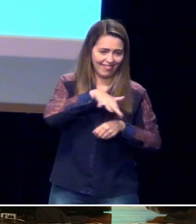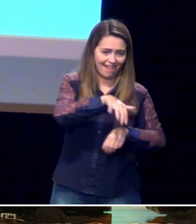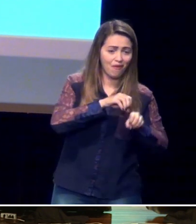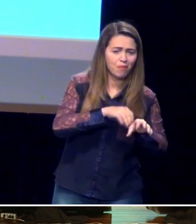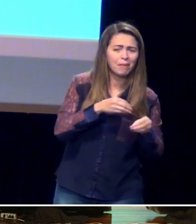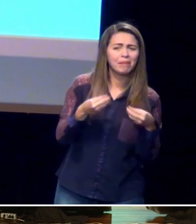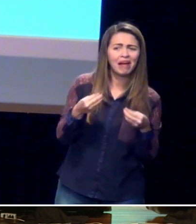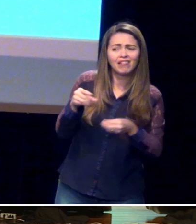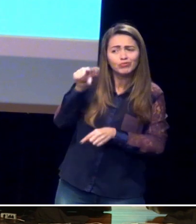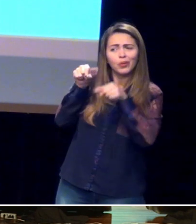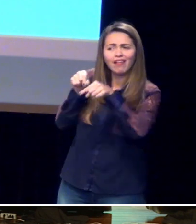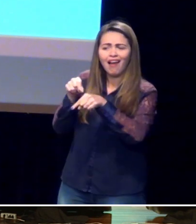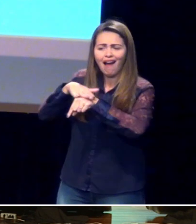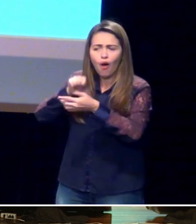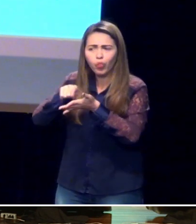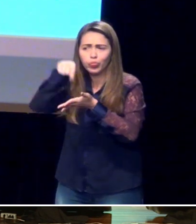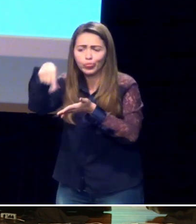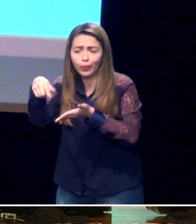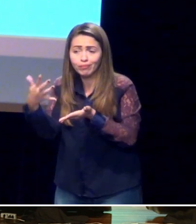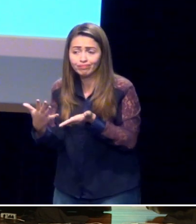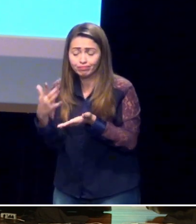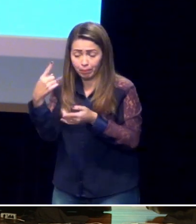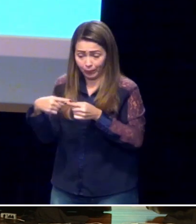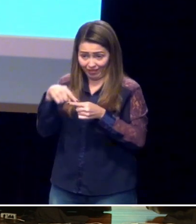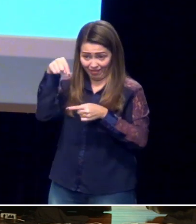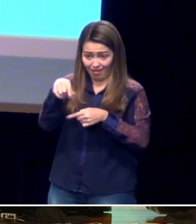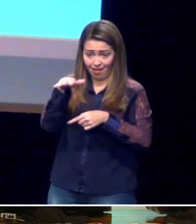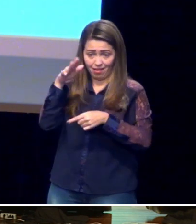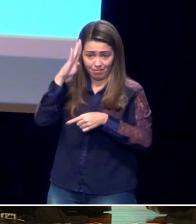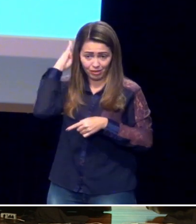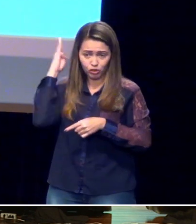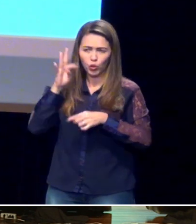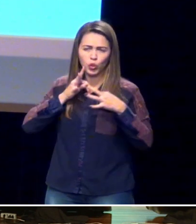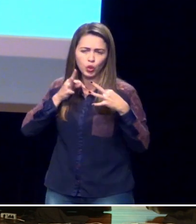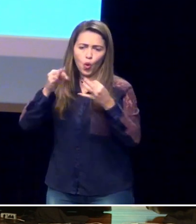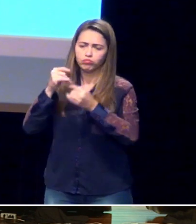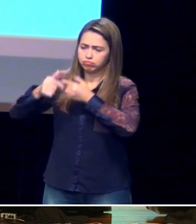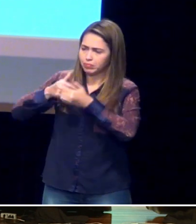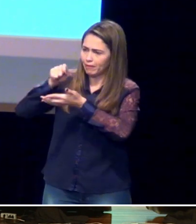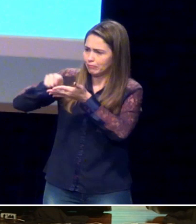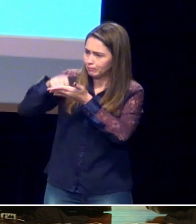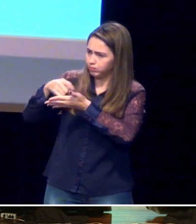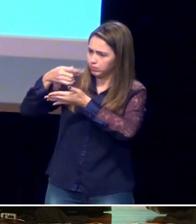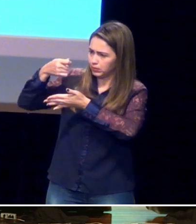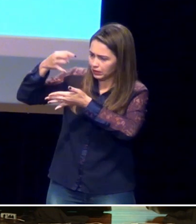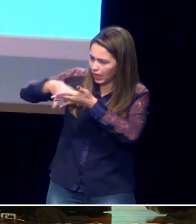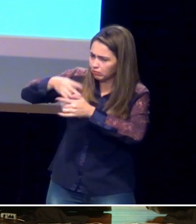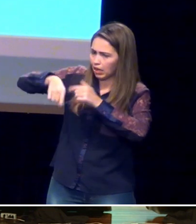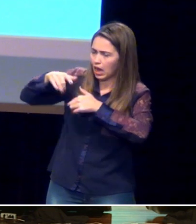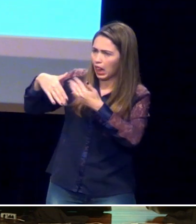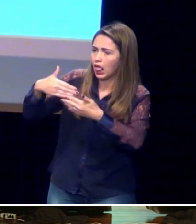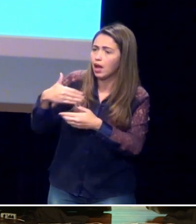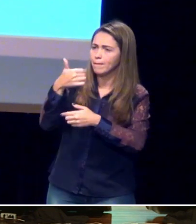Por que usá-lo a partir do momento que ele, de toda a sua obra, do conjunto da sua obra, ele escreveu